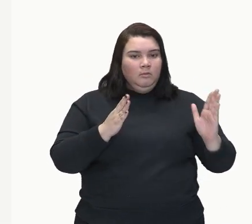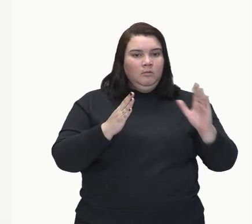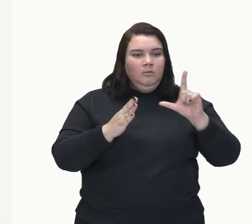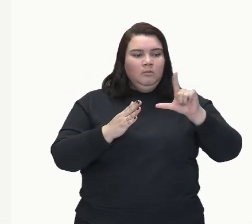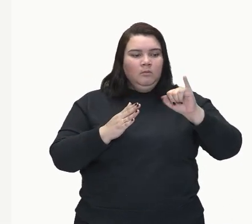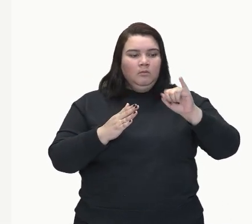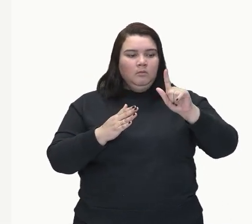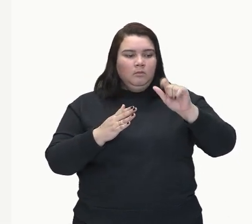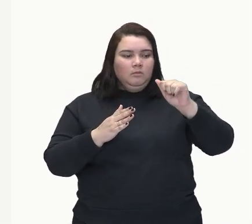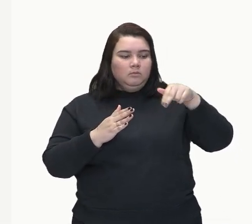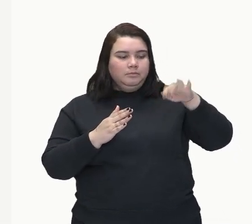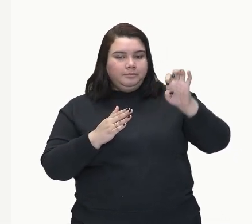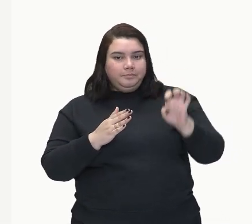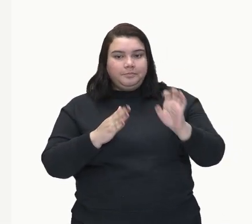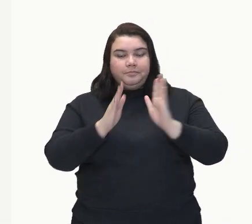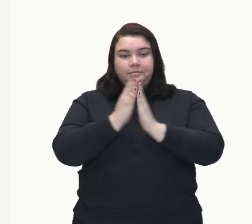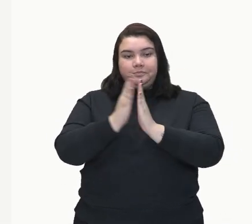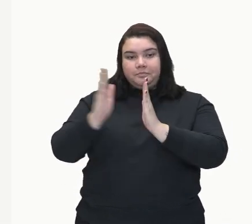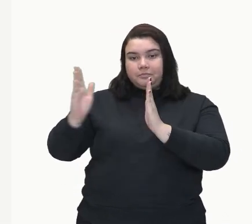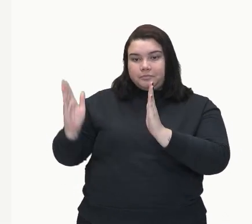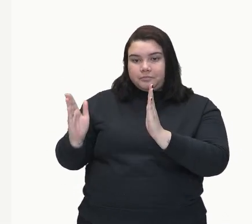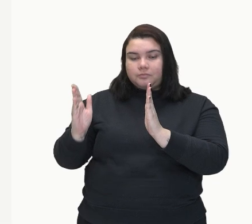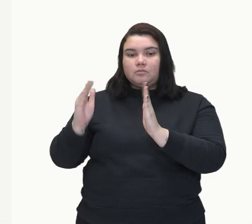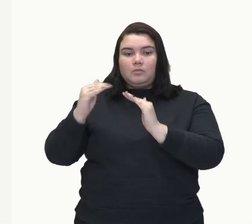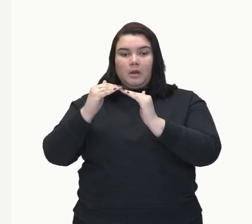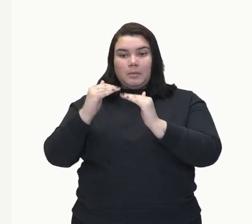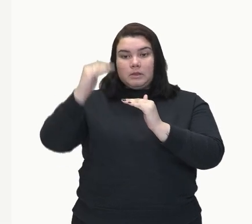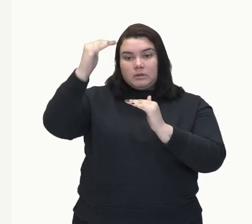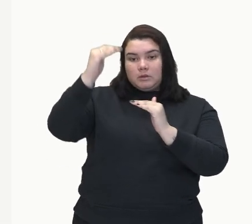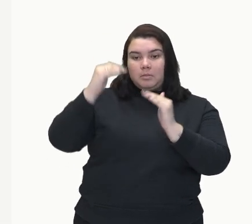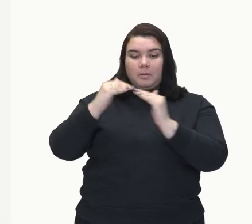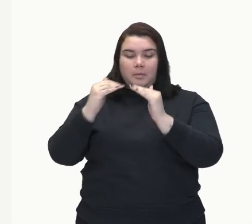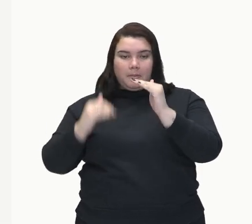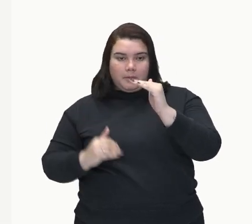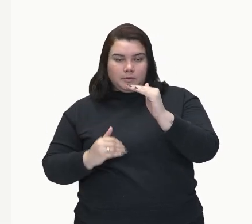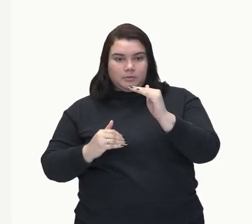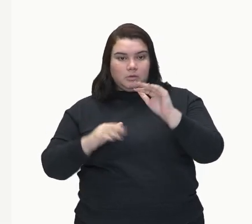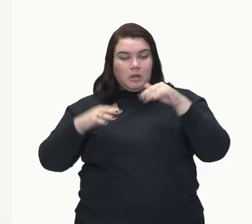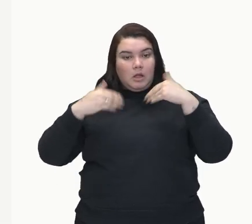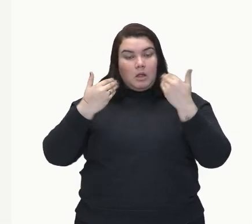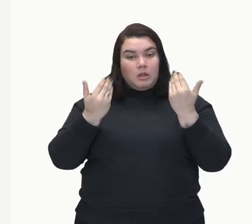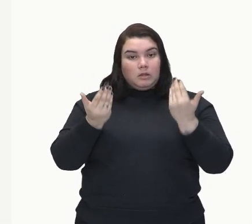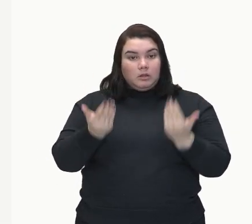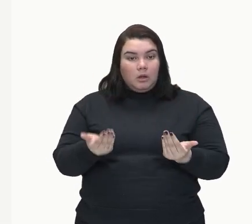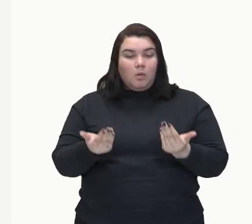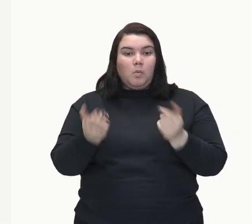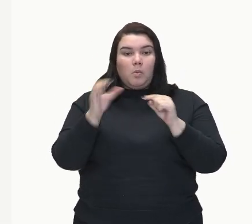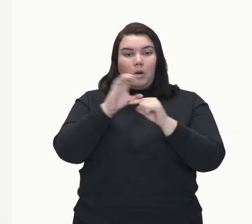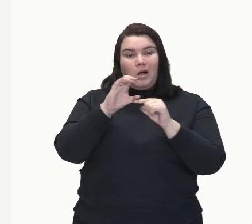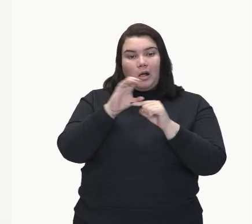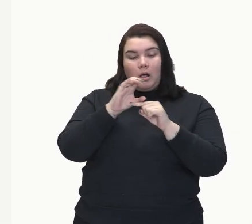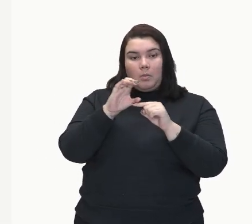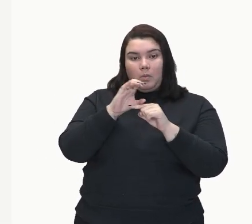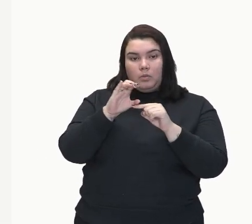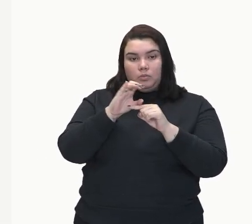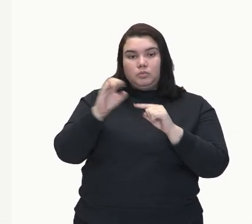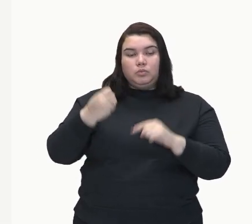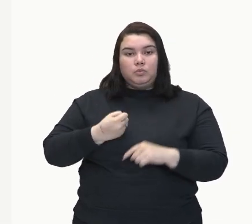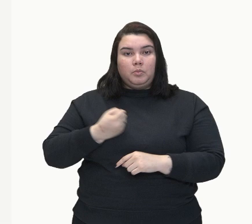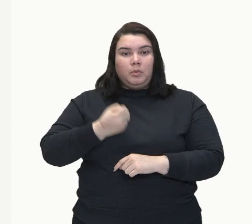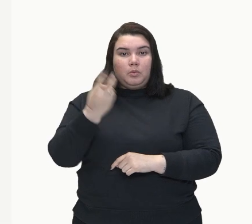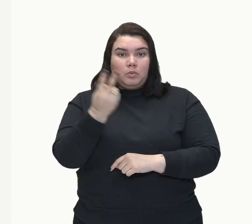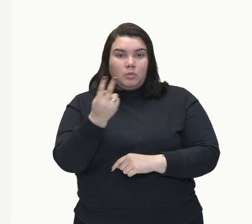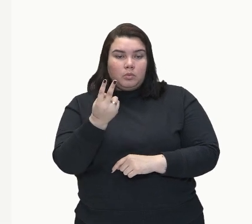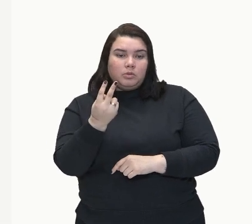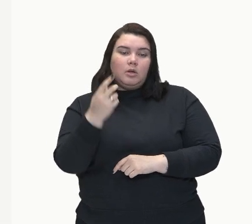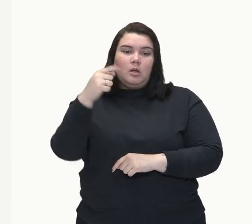Esse daqui é outro, esse daqui é outro, esse daqui é outro. Portanto, esse carbono de número 2 aqui,